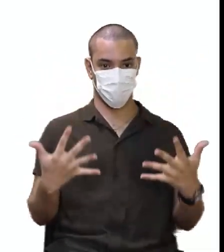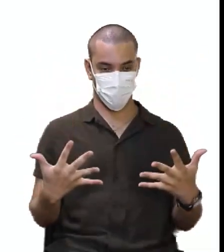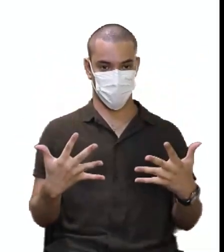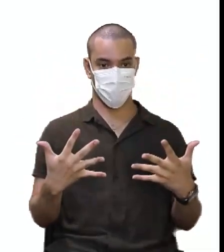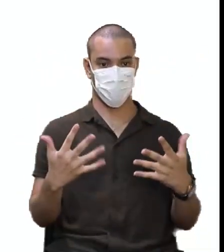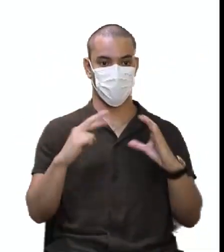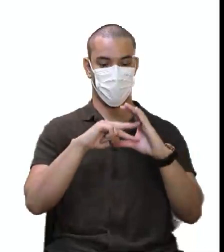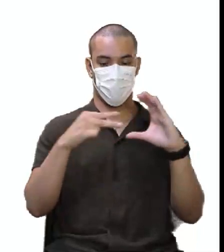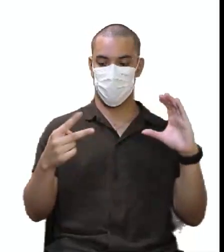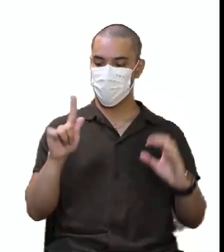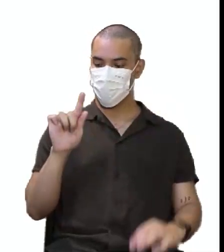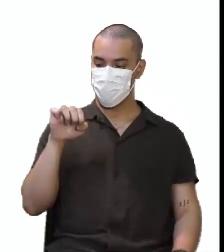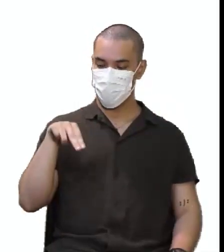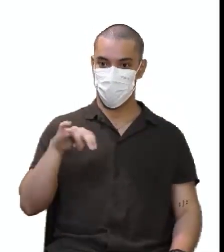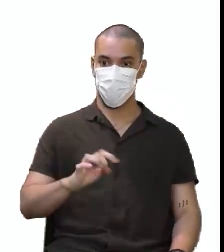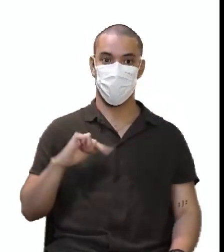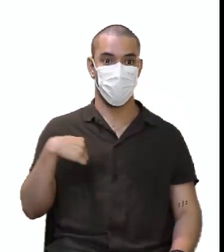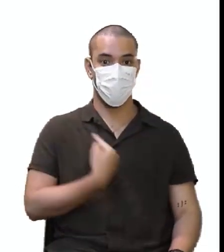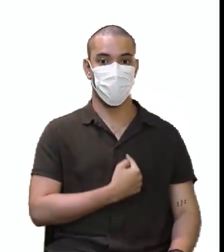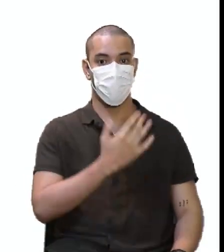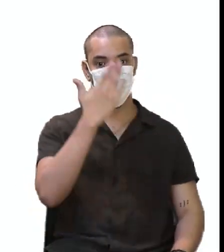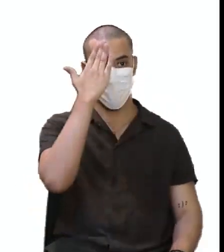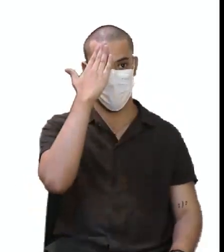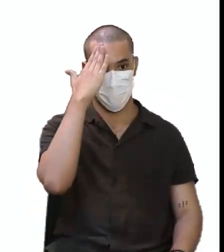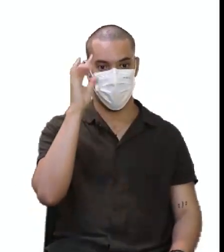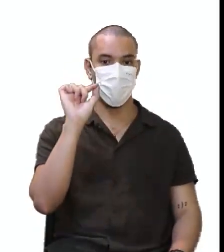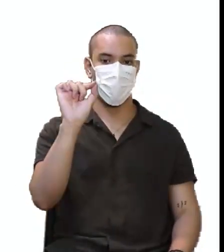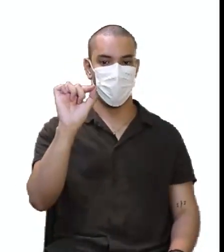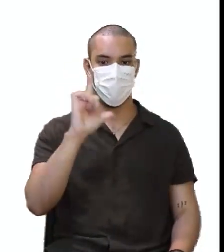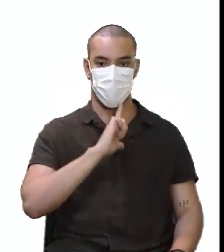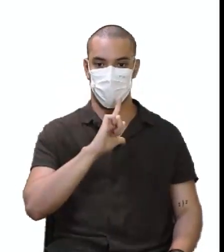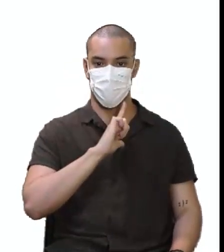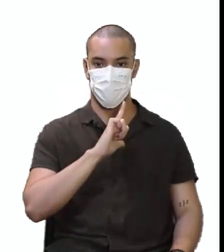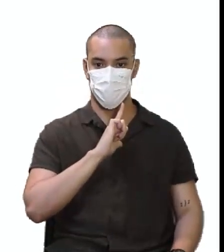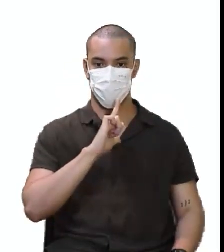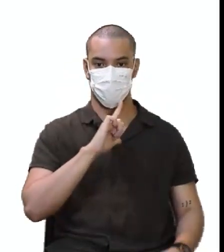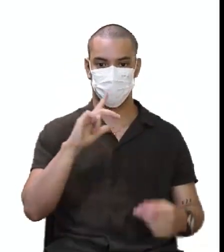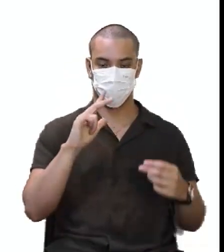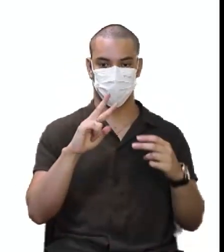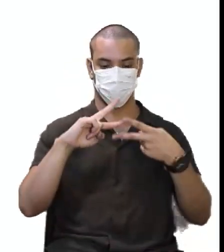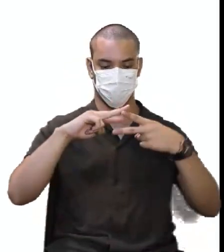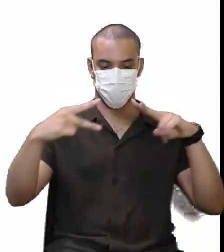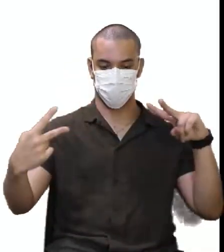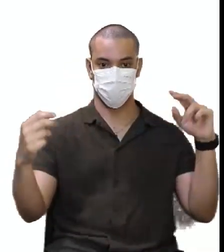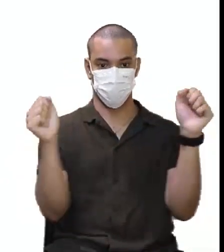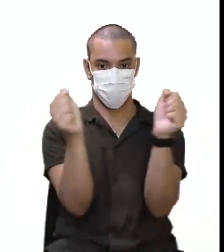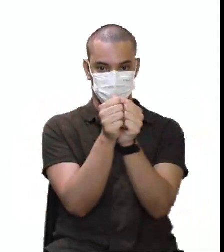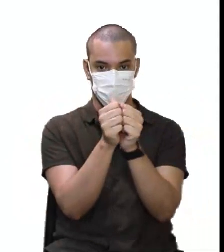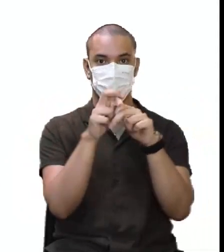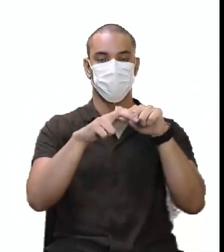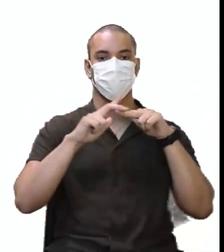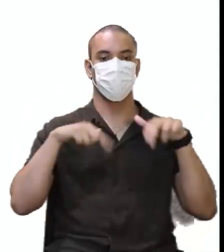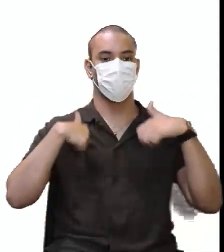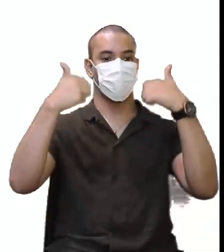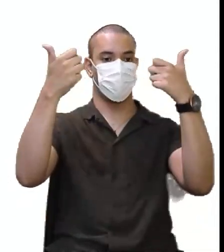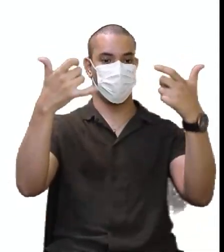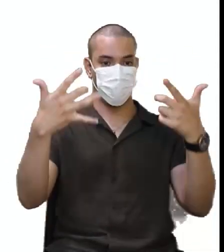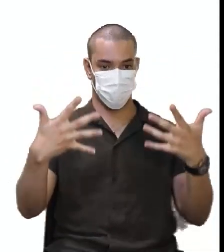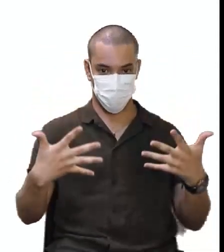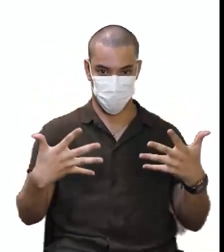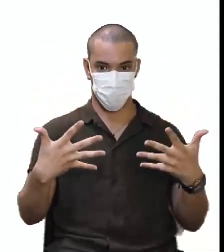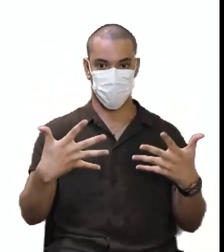aqui, a gente sabe que tem um parzinho de gene nos cromossomos homólogos. Então, quando a gente